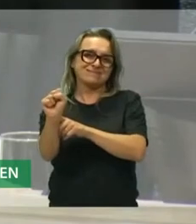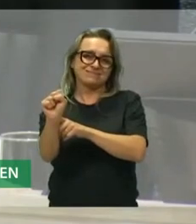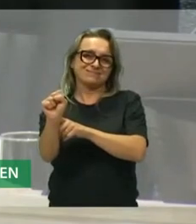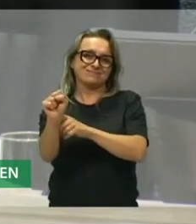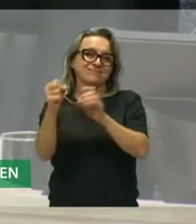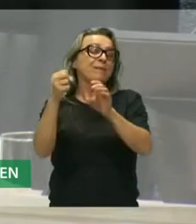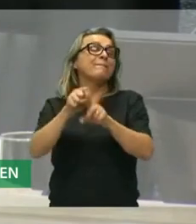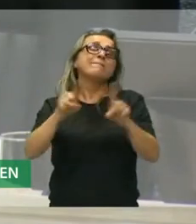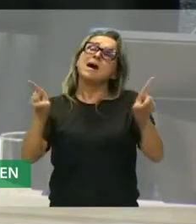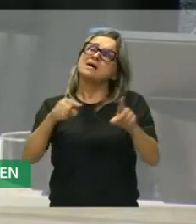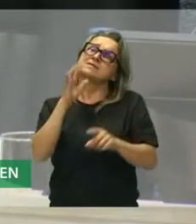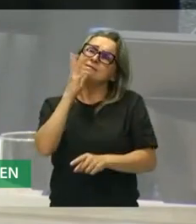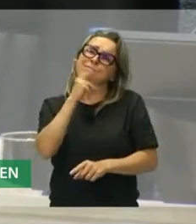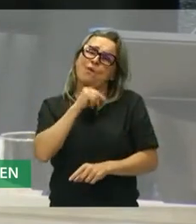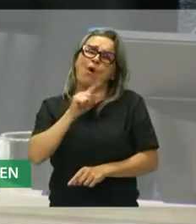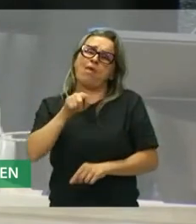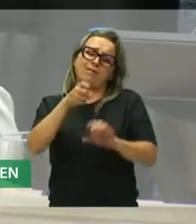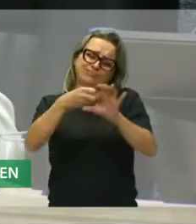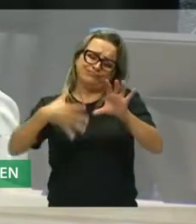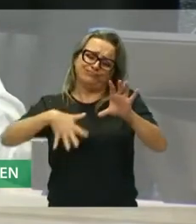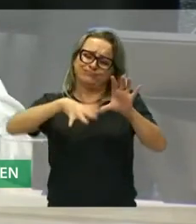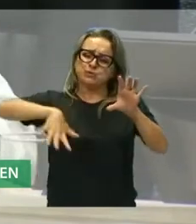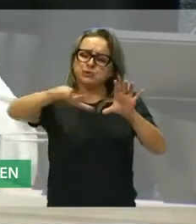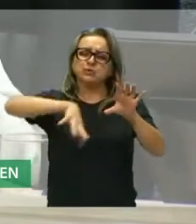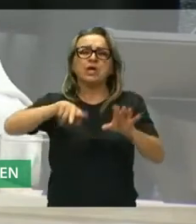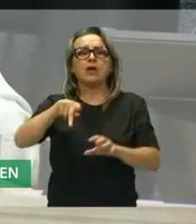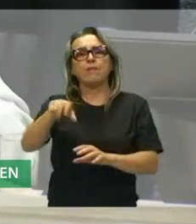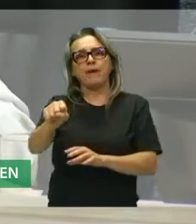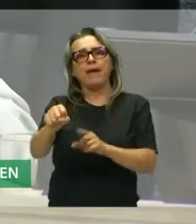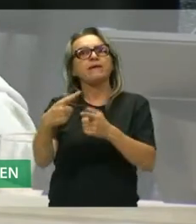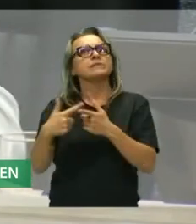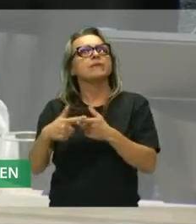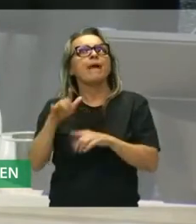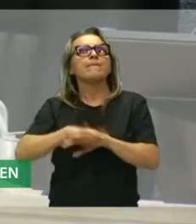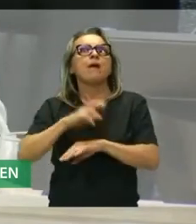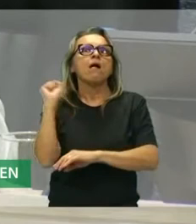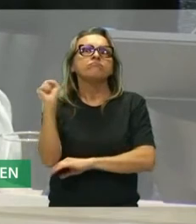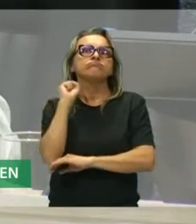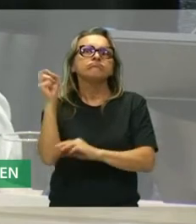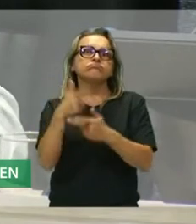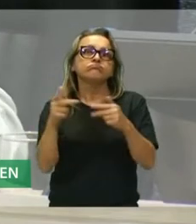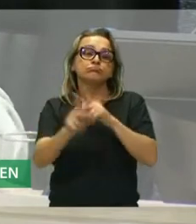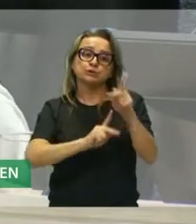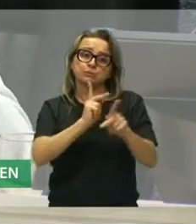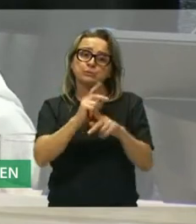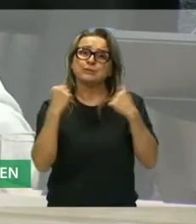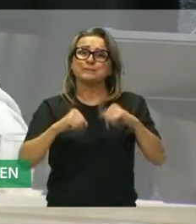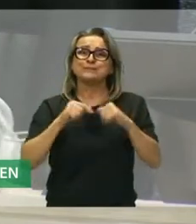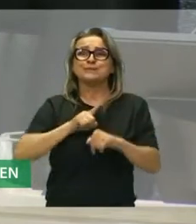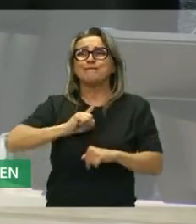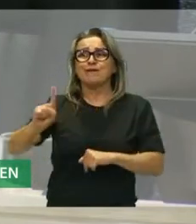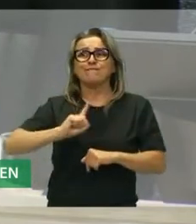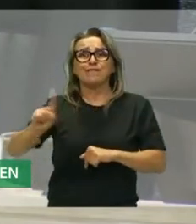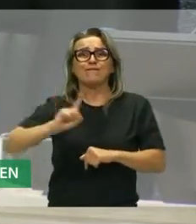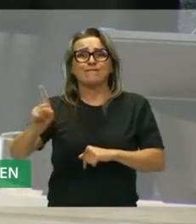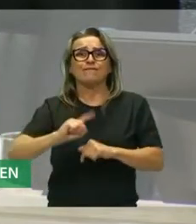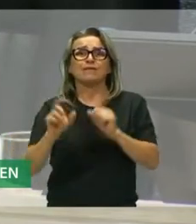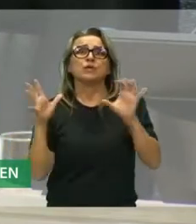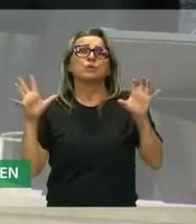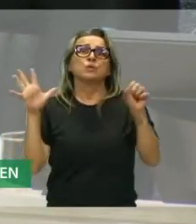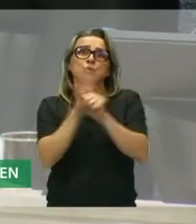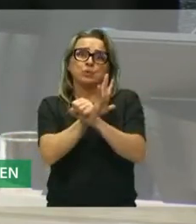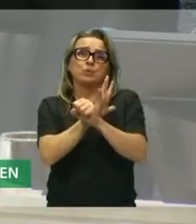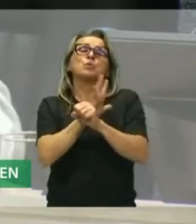todo pronto-socorro. O pronto-socorro deveria ser para coisas maiores, mas a população, quando precisa, vai até ali e